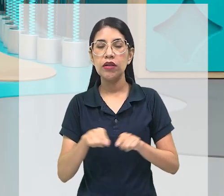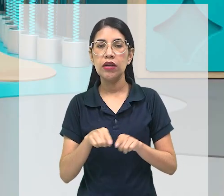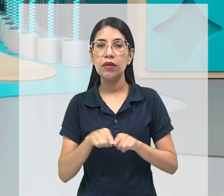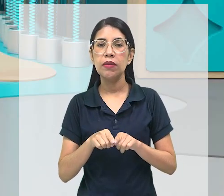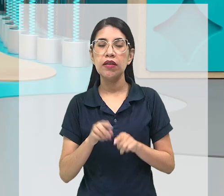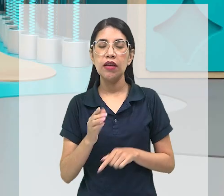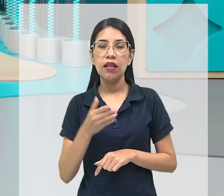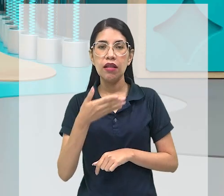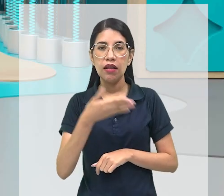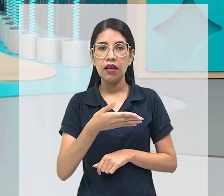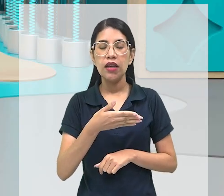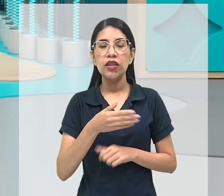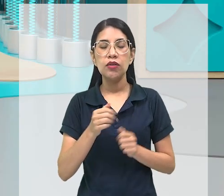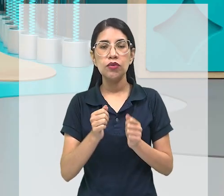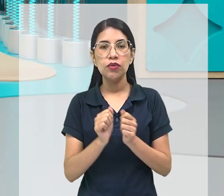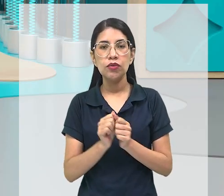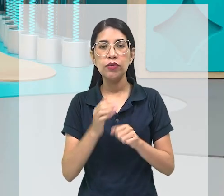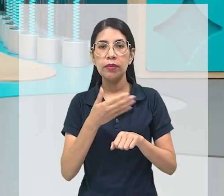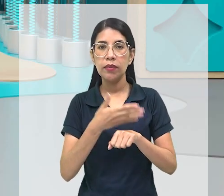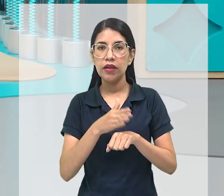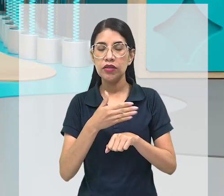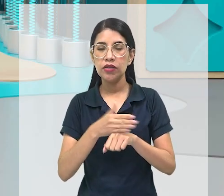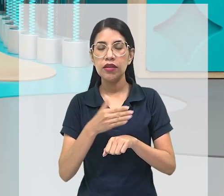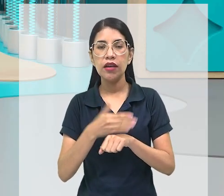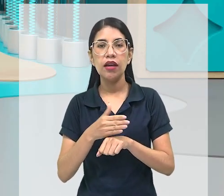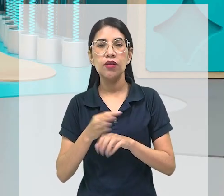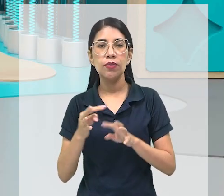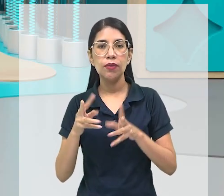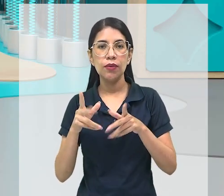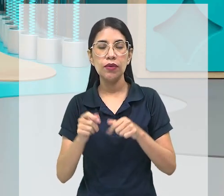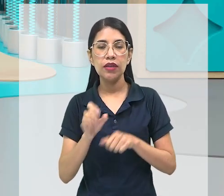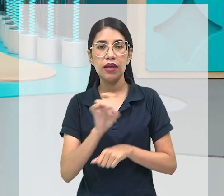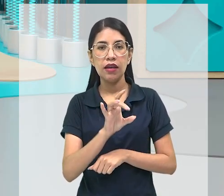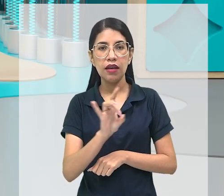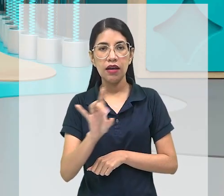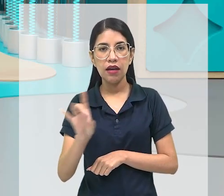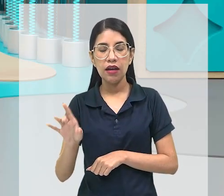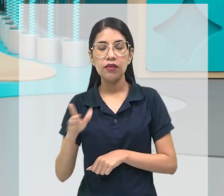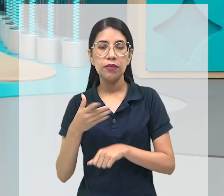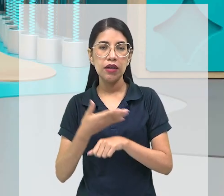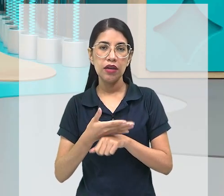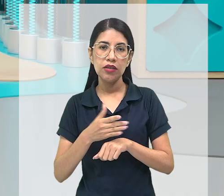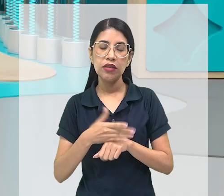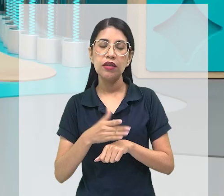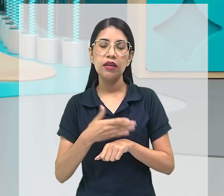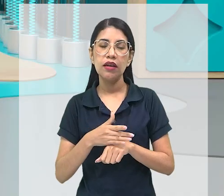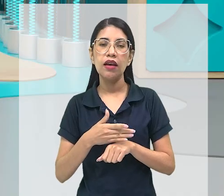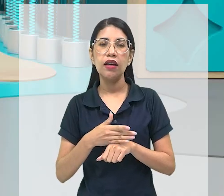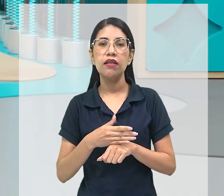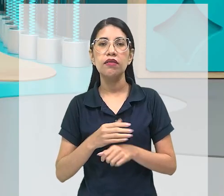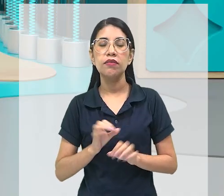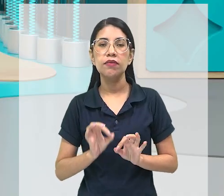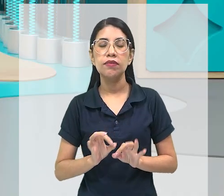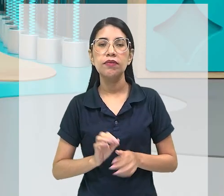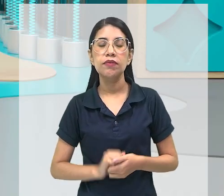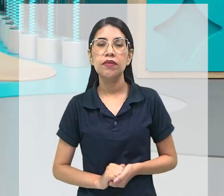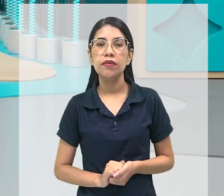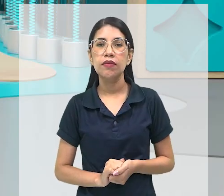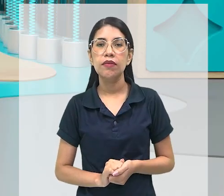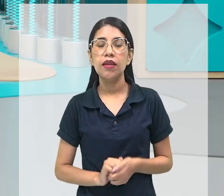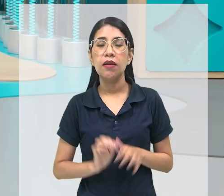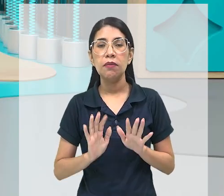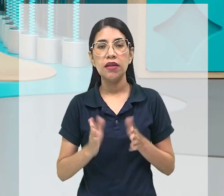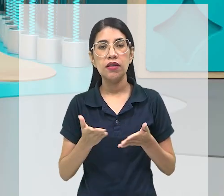e iríamos ali fazer ao mesmo tempo tudo isso daqui. Tudo, todo mundo ia fazer enquanto eu estou falando e já ia estar fazendo. Mas aí